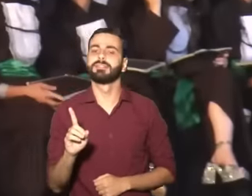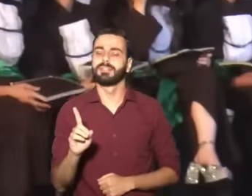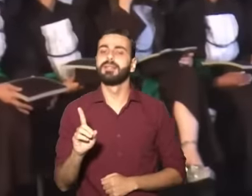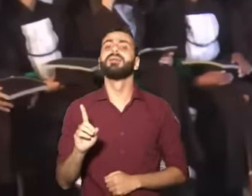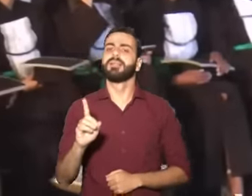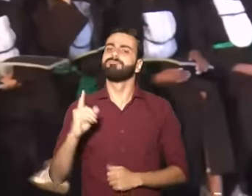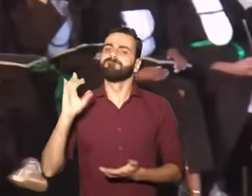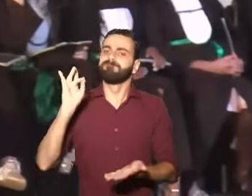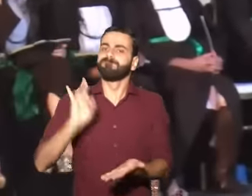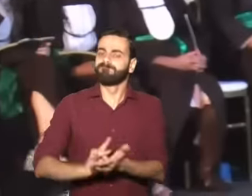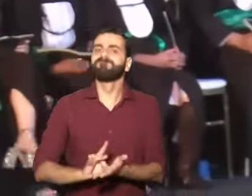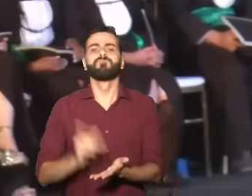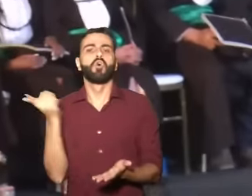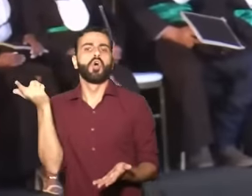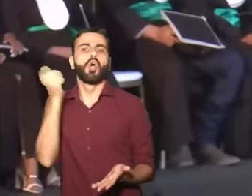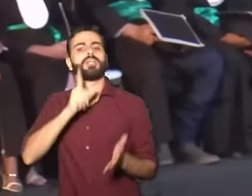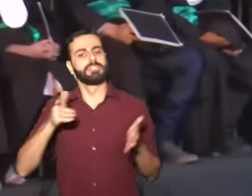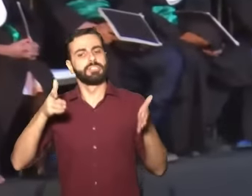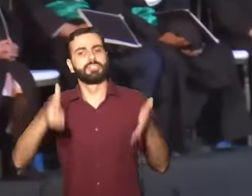dormir. Eu não